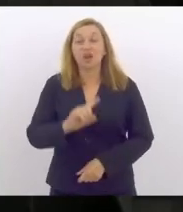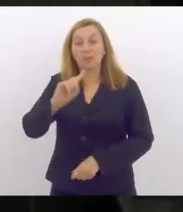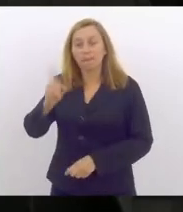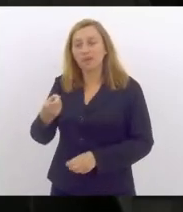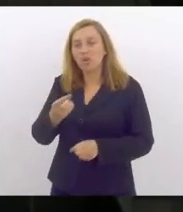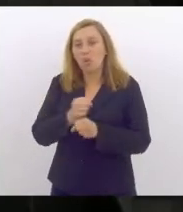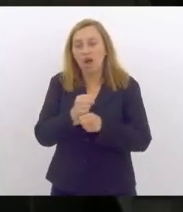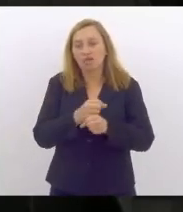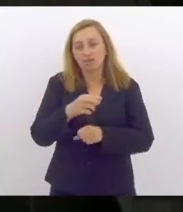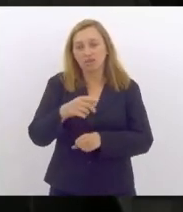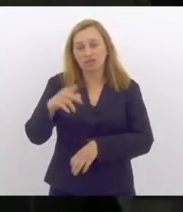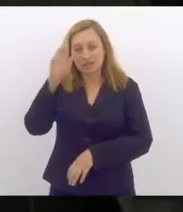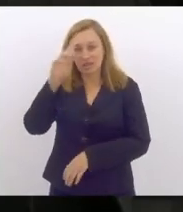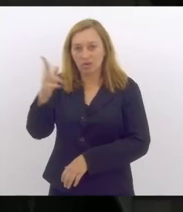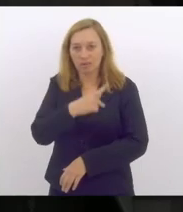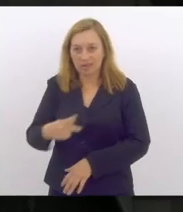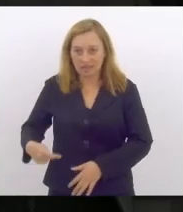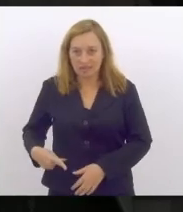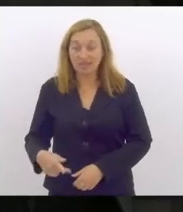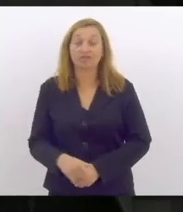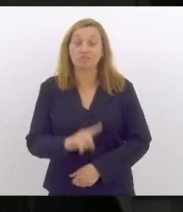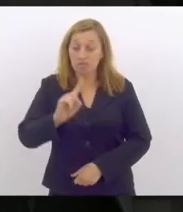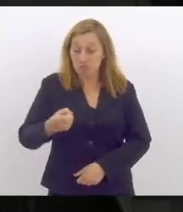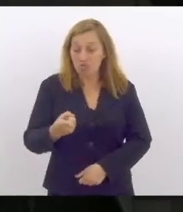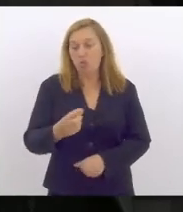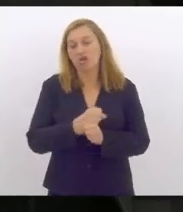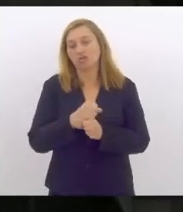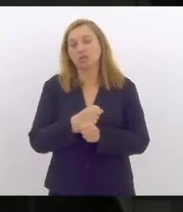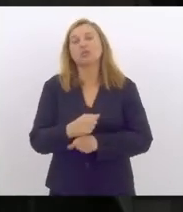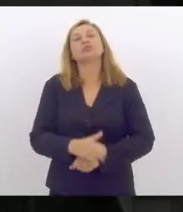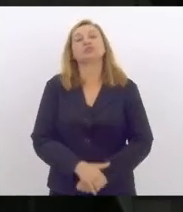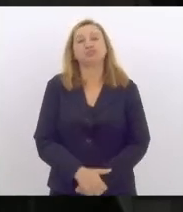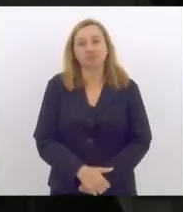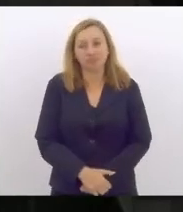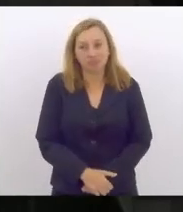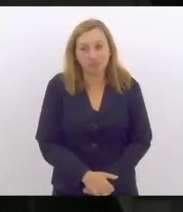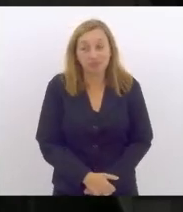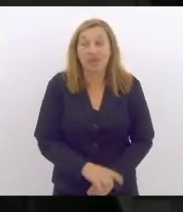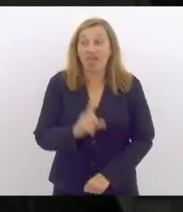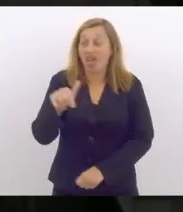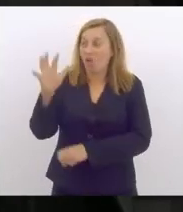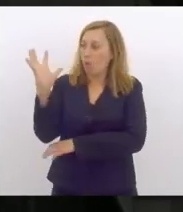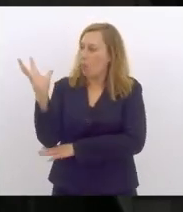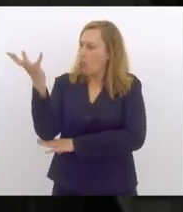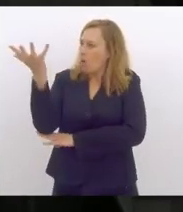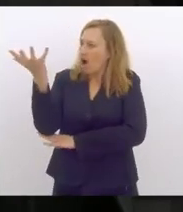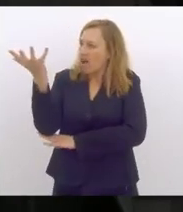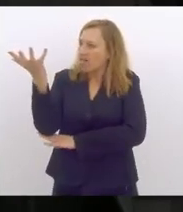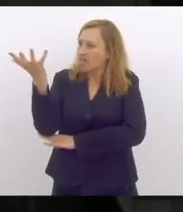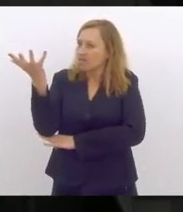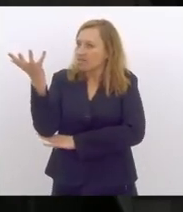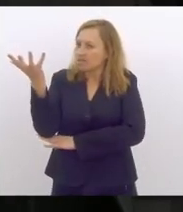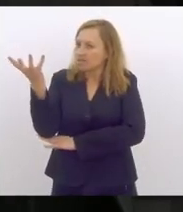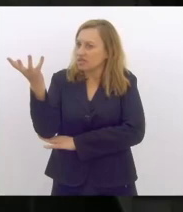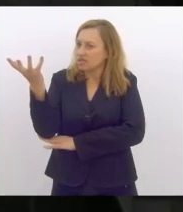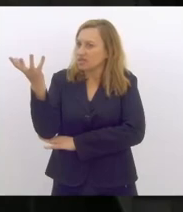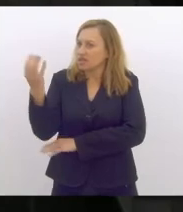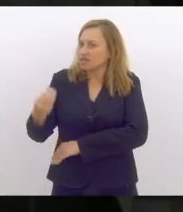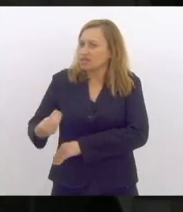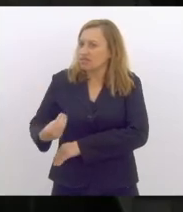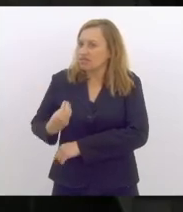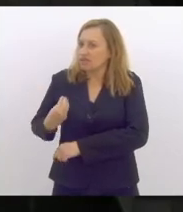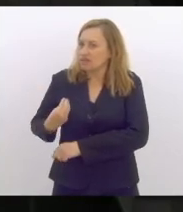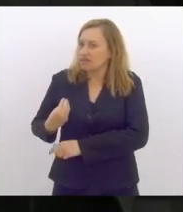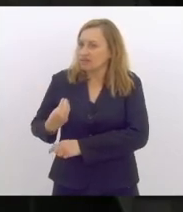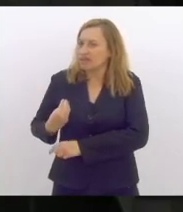1.000 anos, senhora presidente. 1.000 anos. É uma árvore longeva. Por isso